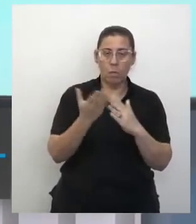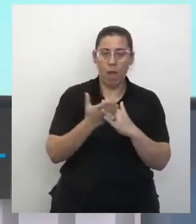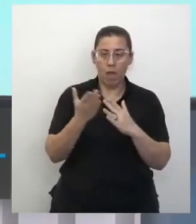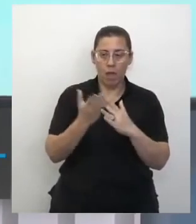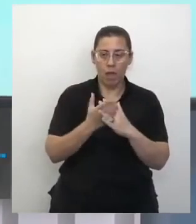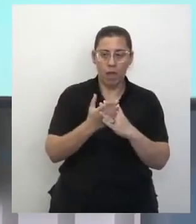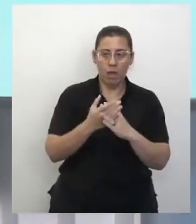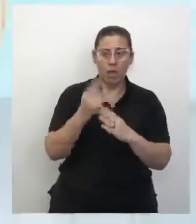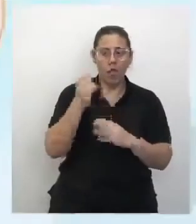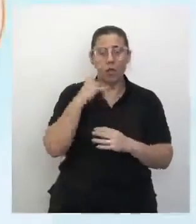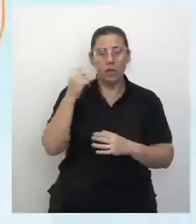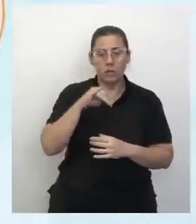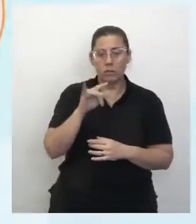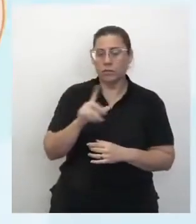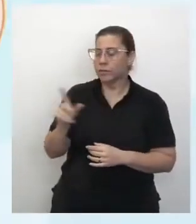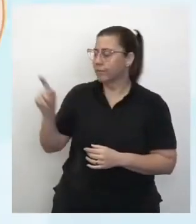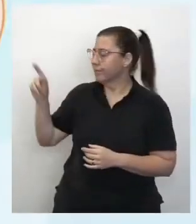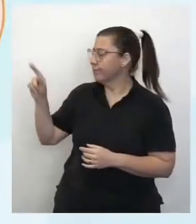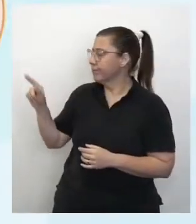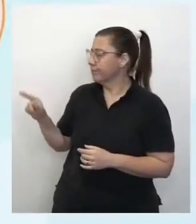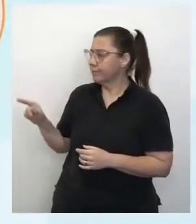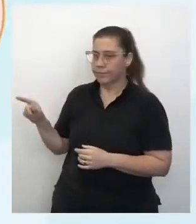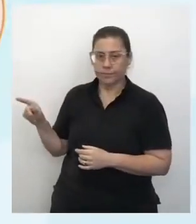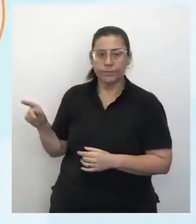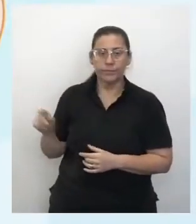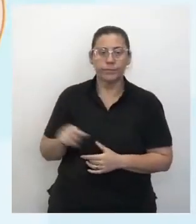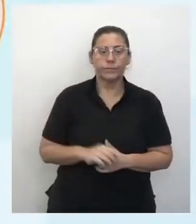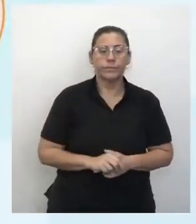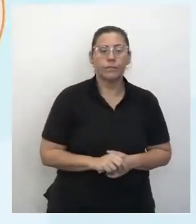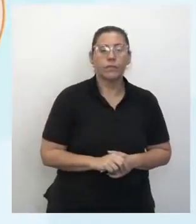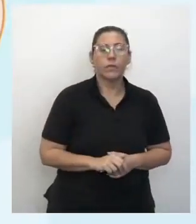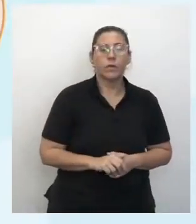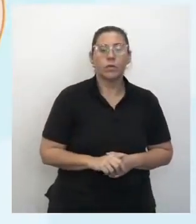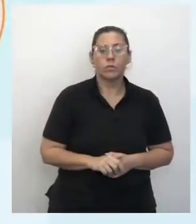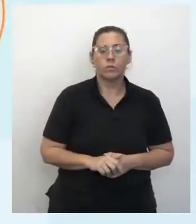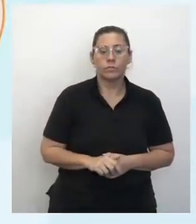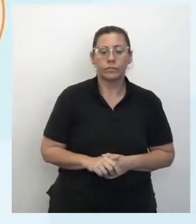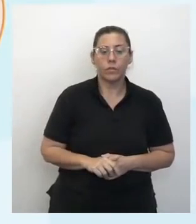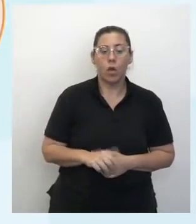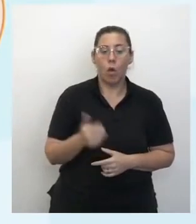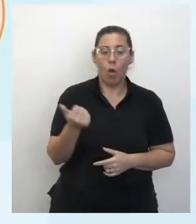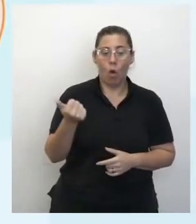certo? E aí, se a gente fizer essa divisão, né? O lado maior,